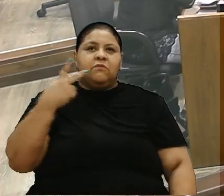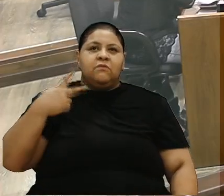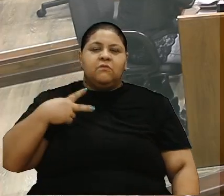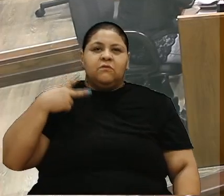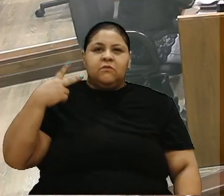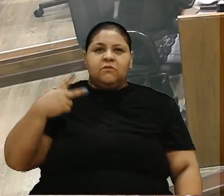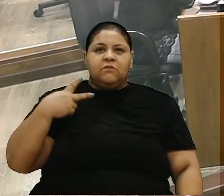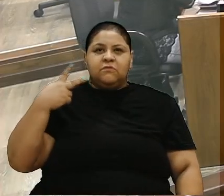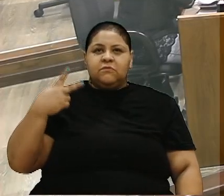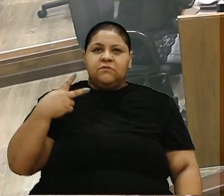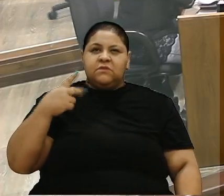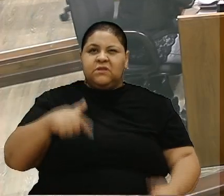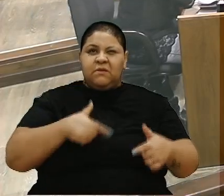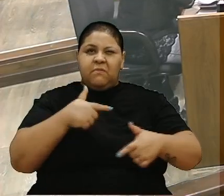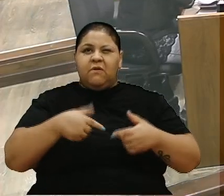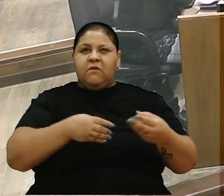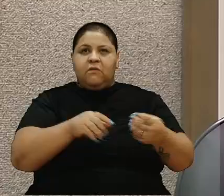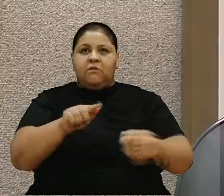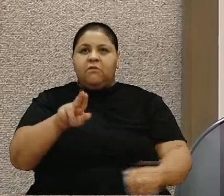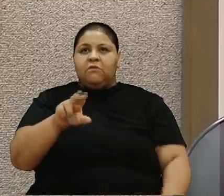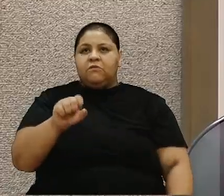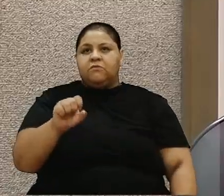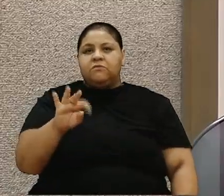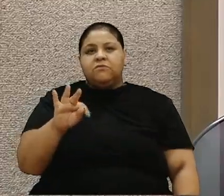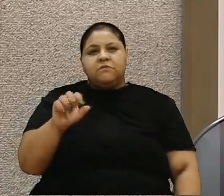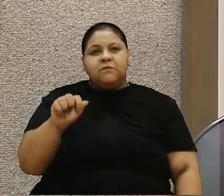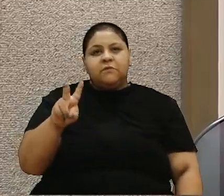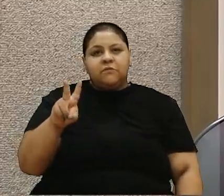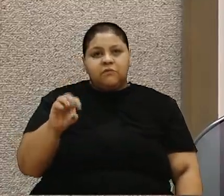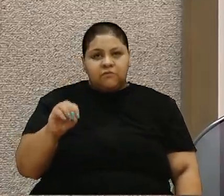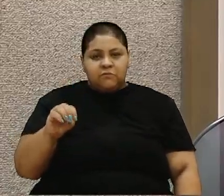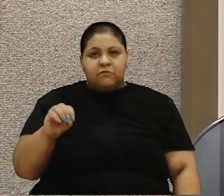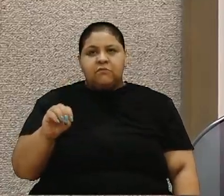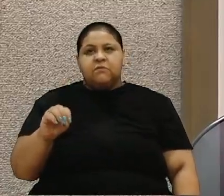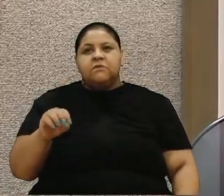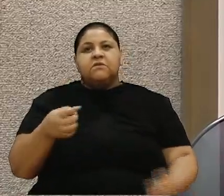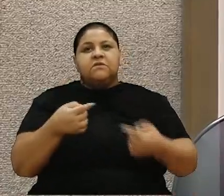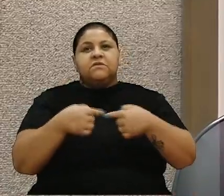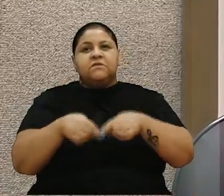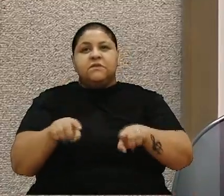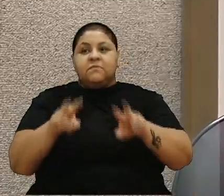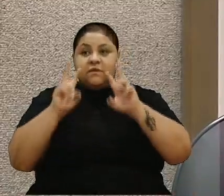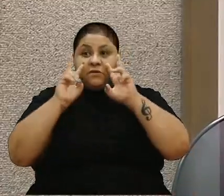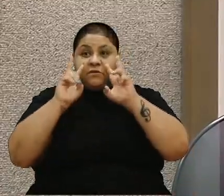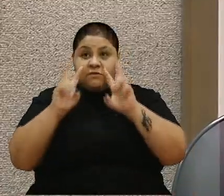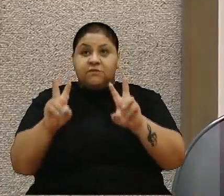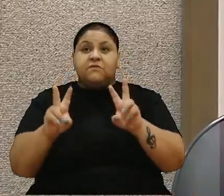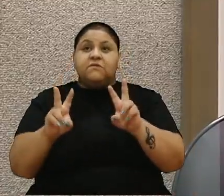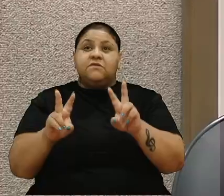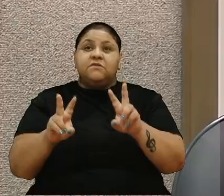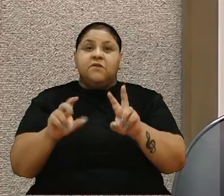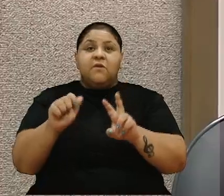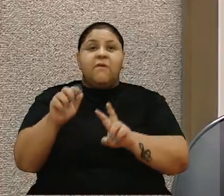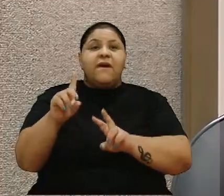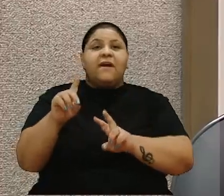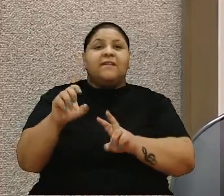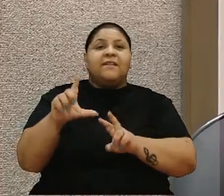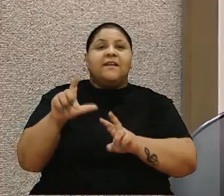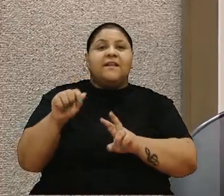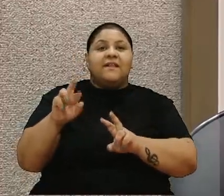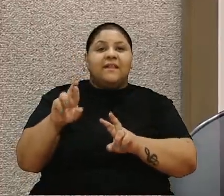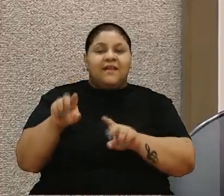comigo aqui muitos anos, Gustavo Toigo, mas mais alegria de te rever, Gustavo, é rever o Adelar,